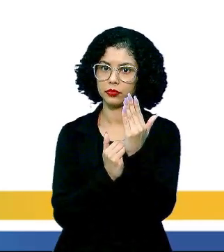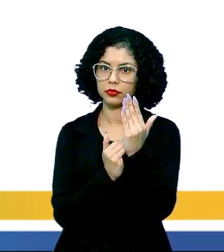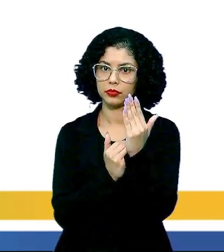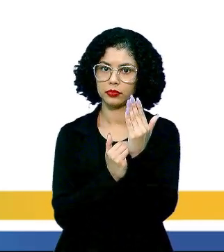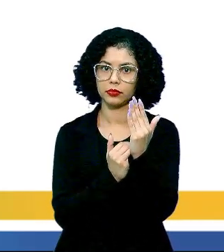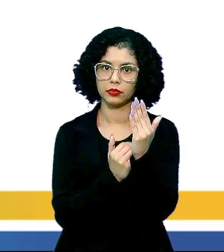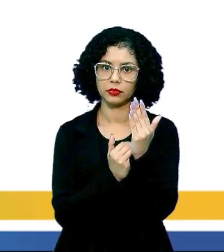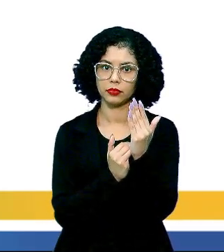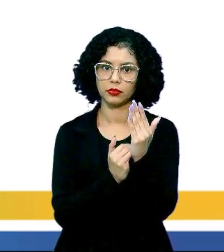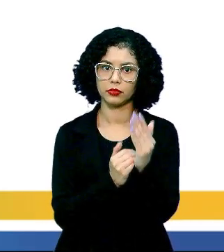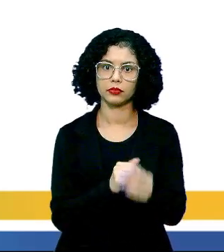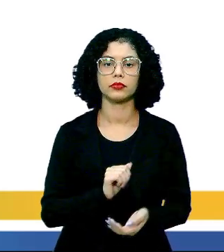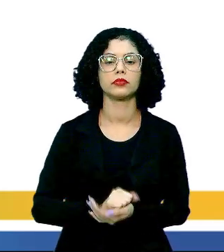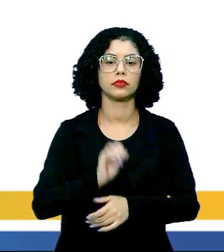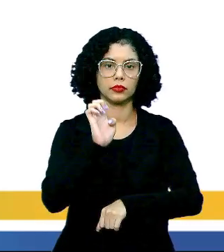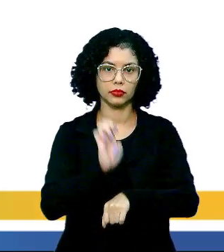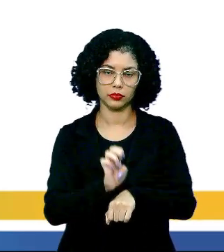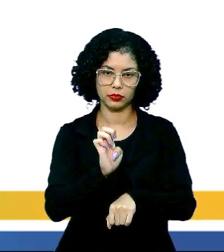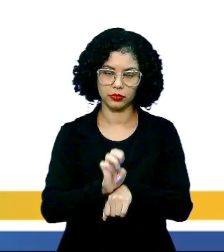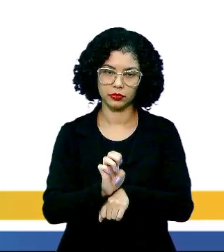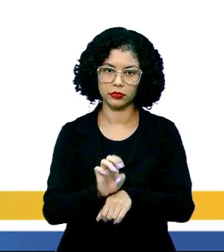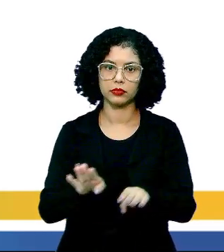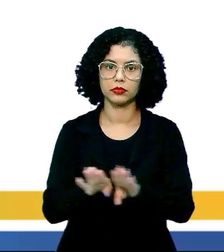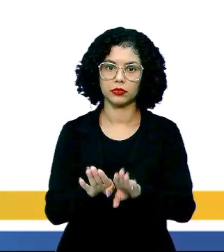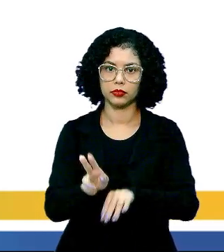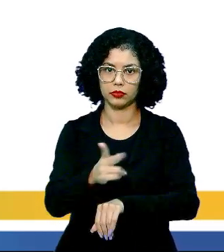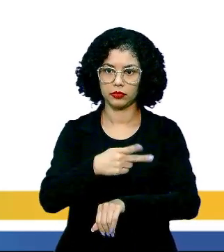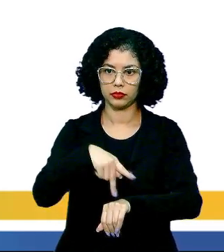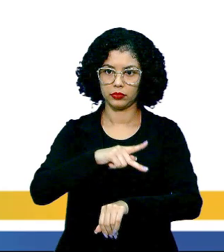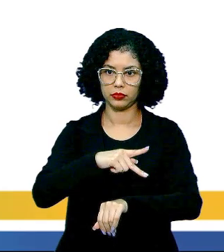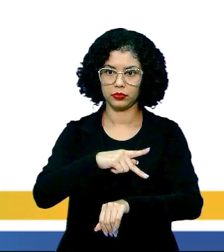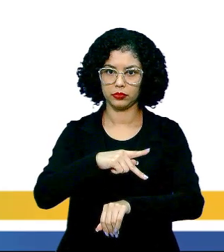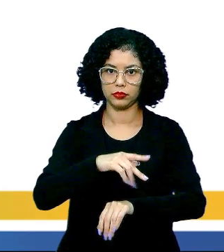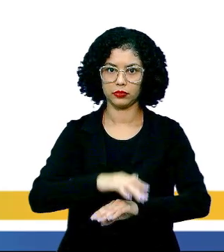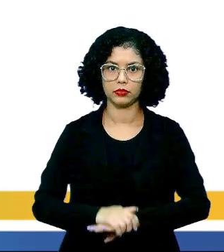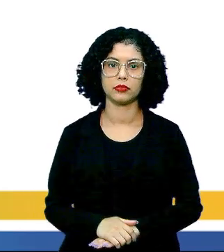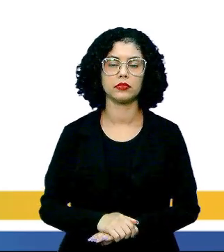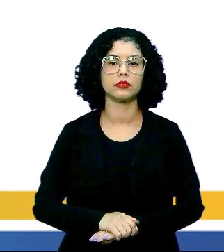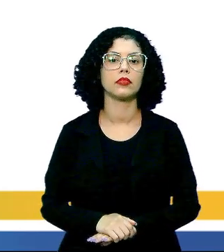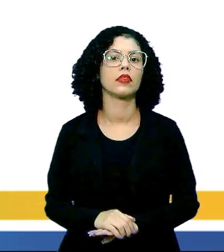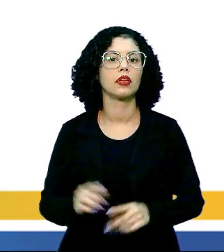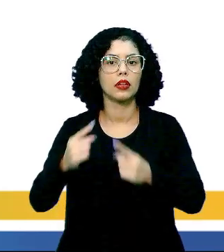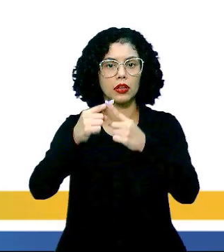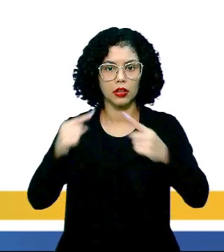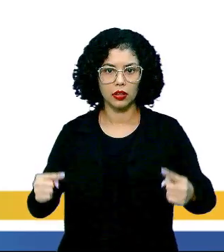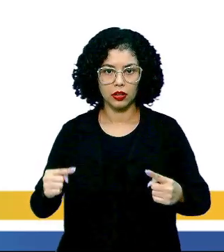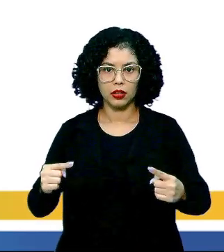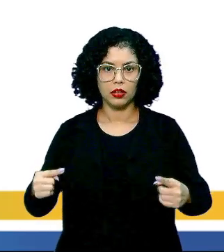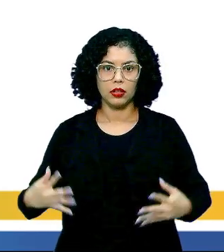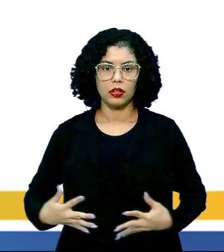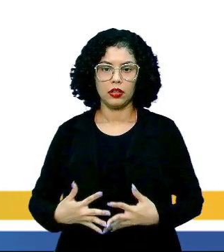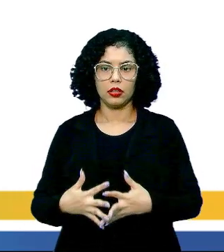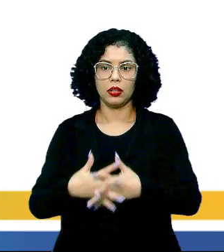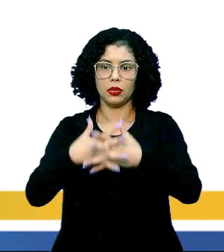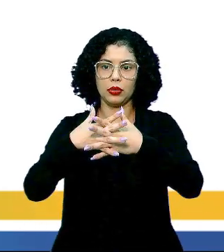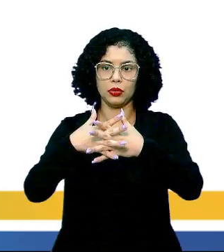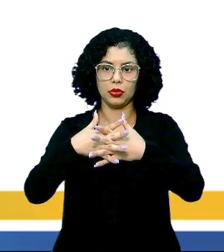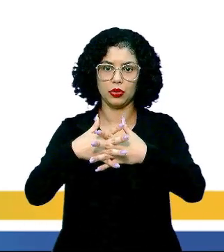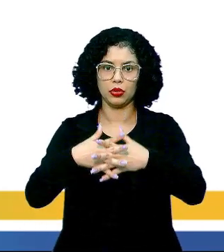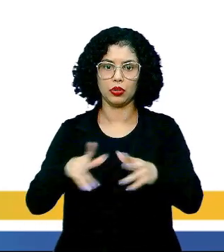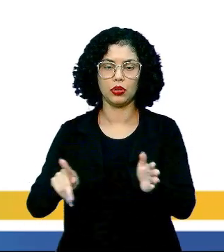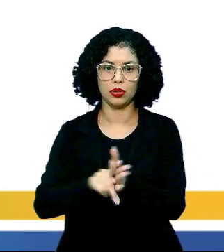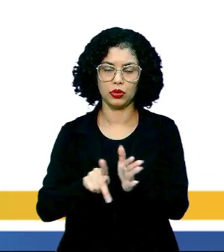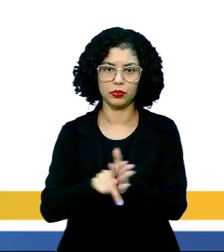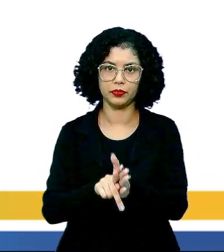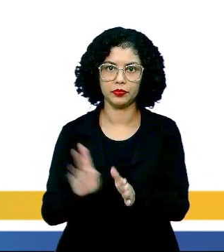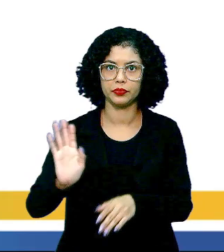temos Estado e tem a palavra nação. País, que é o aspecto físico. E